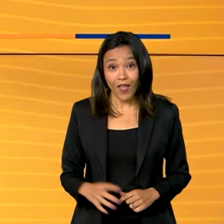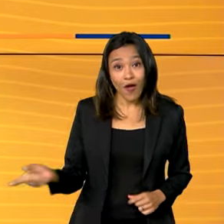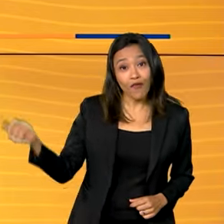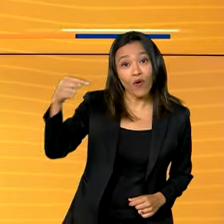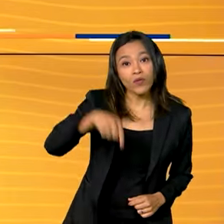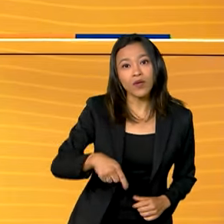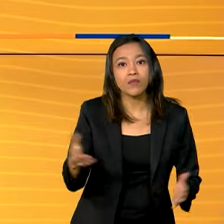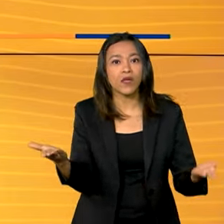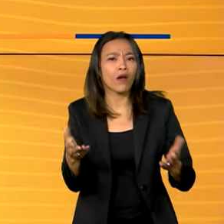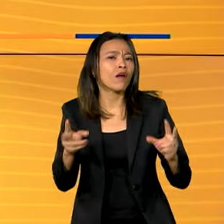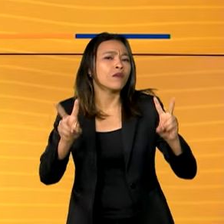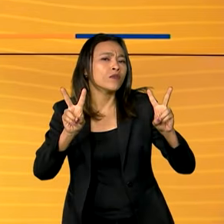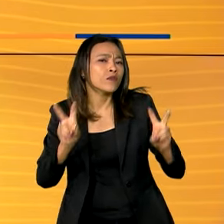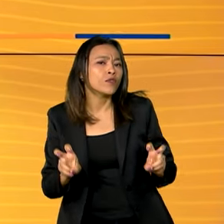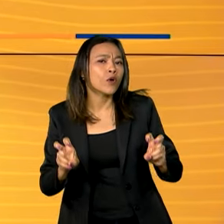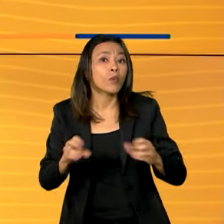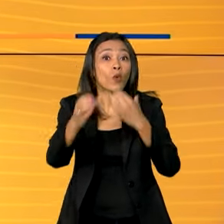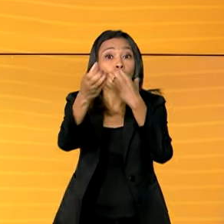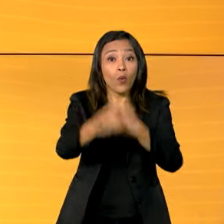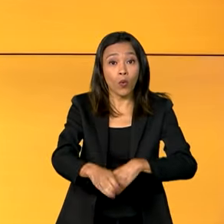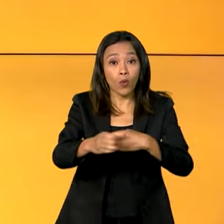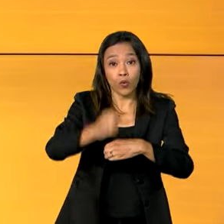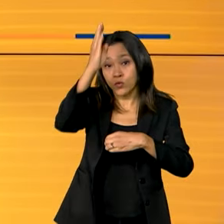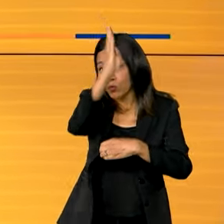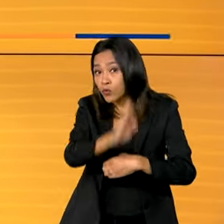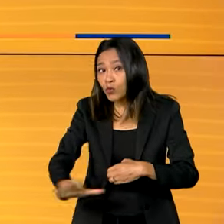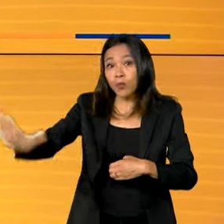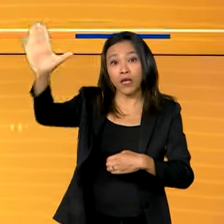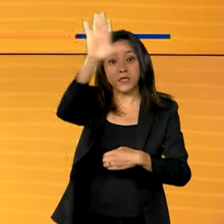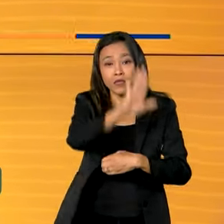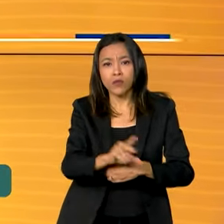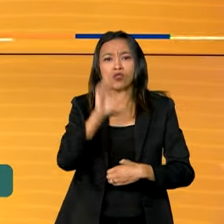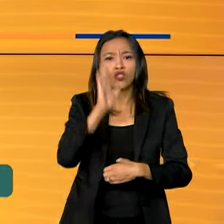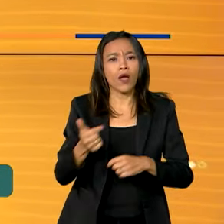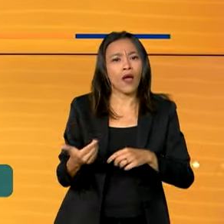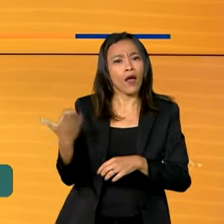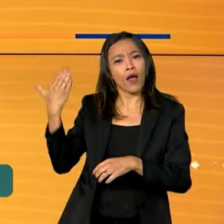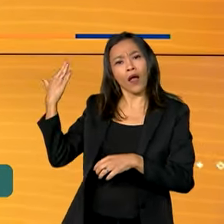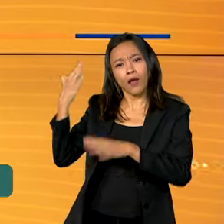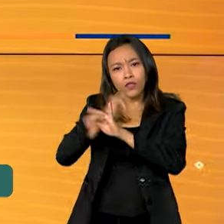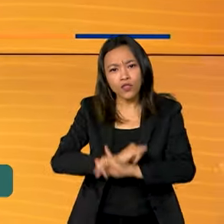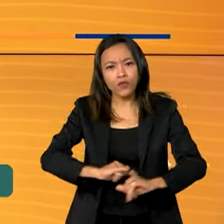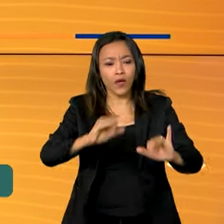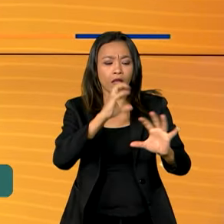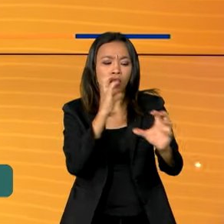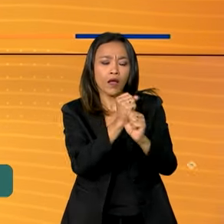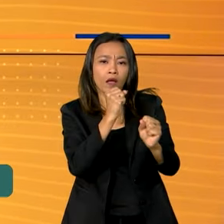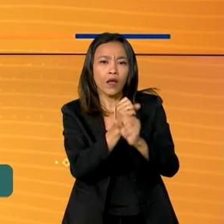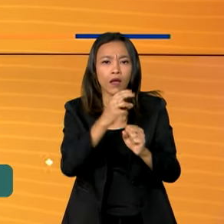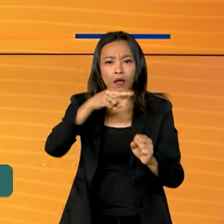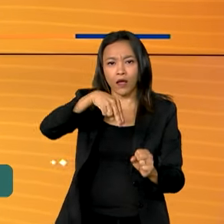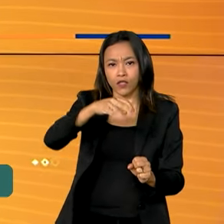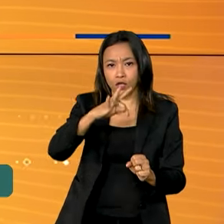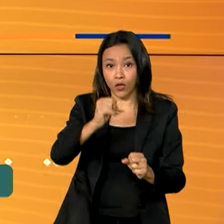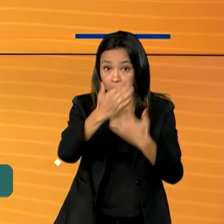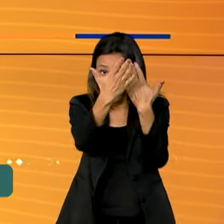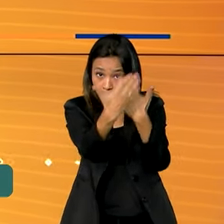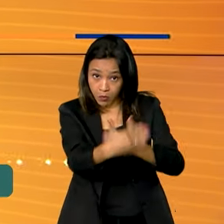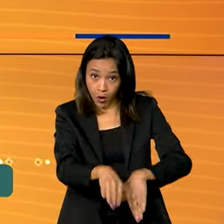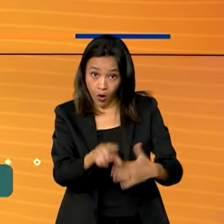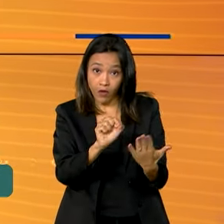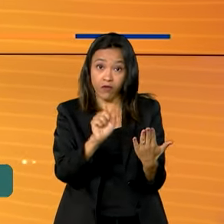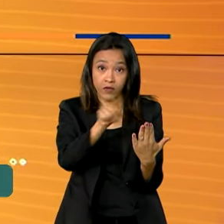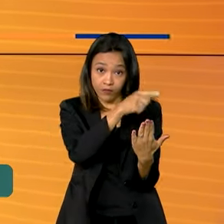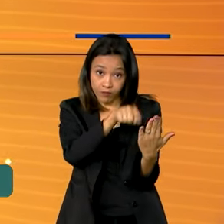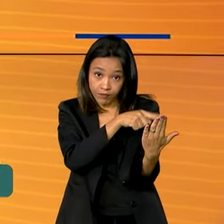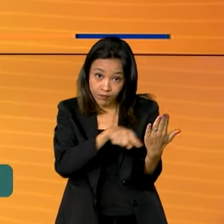Estamos de volta, vamos falar do concurso nacional unificado. Foram divulgadas as notas finais das provas objetivas dos